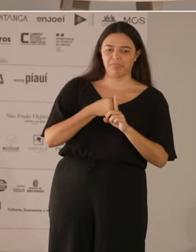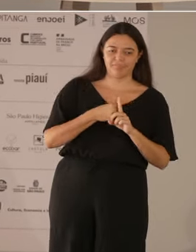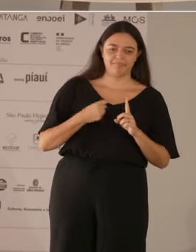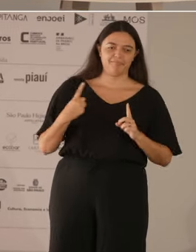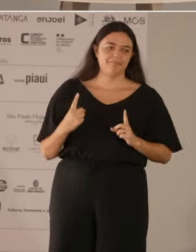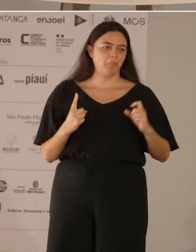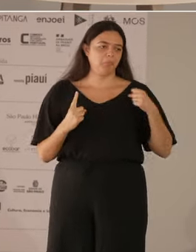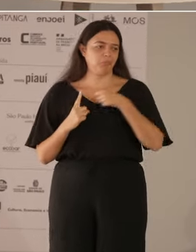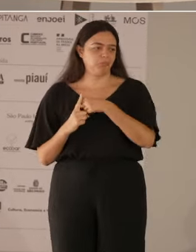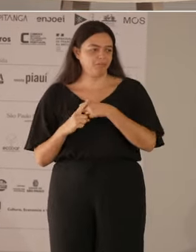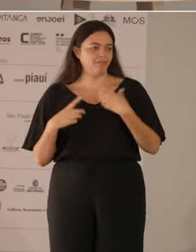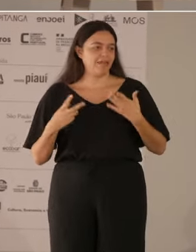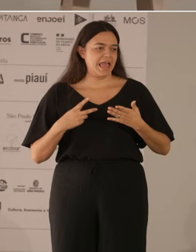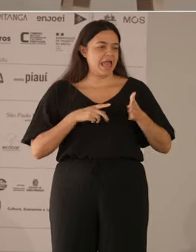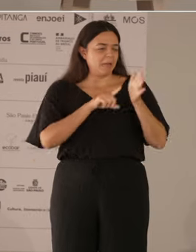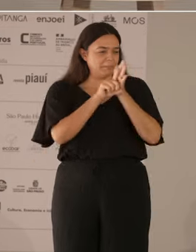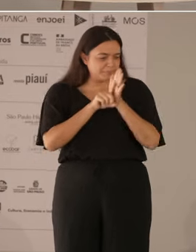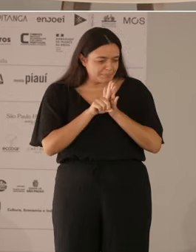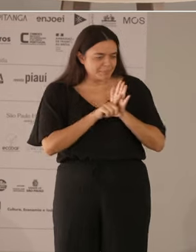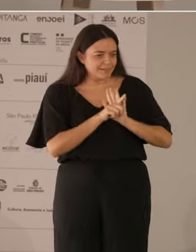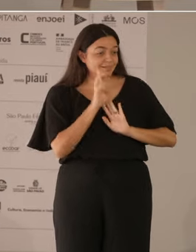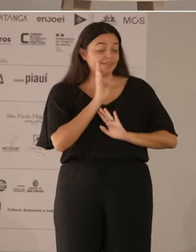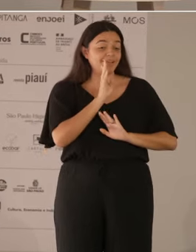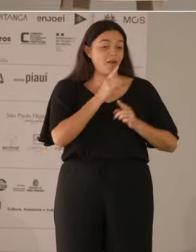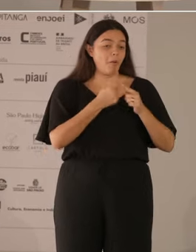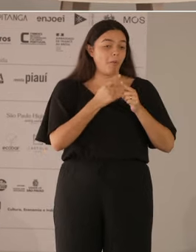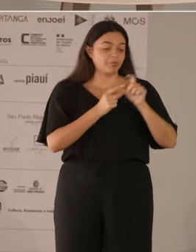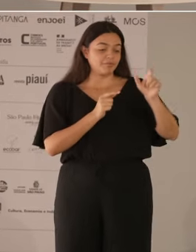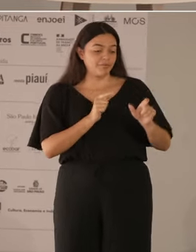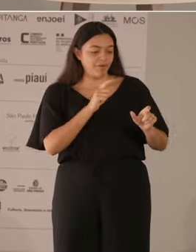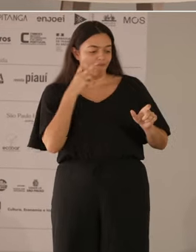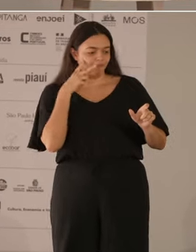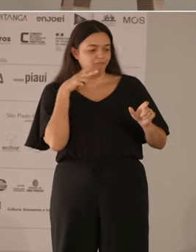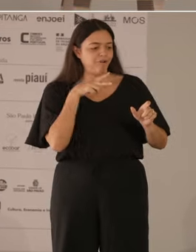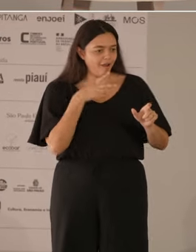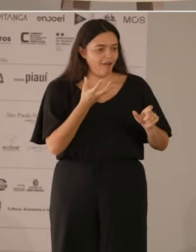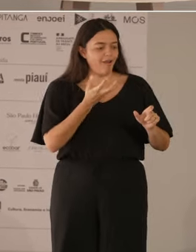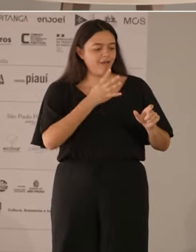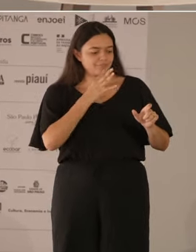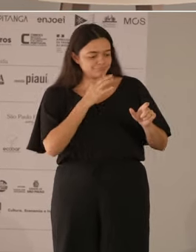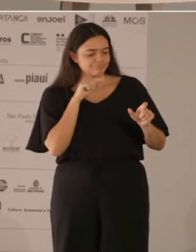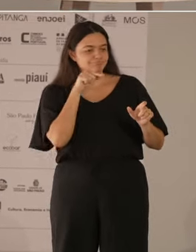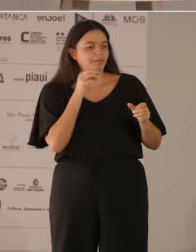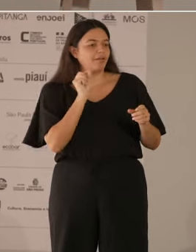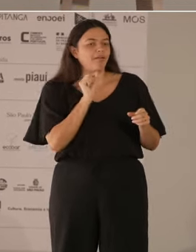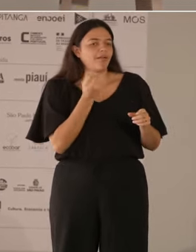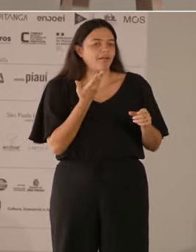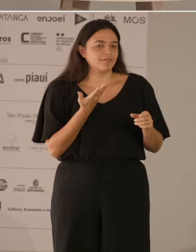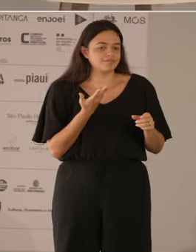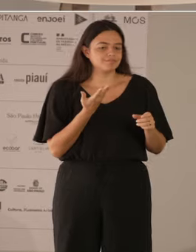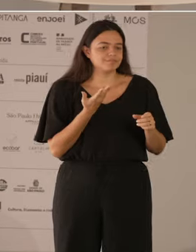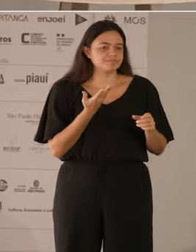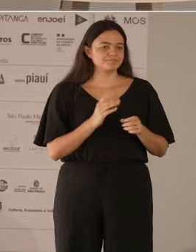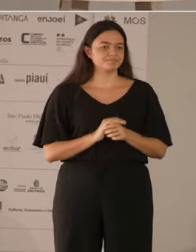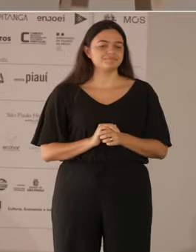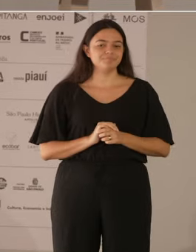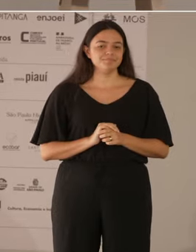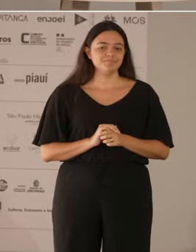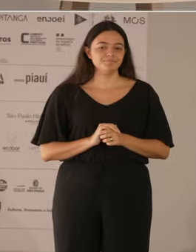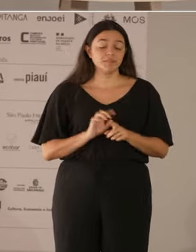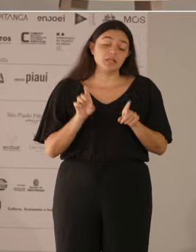muito gostosa. O personagem vai tomando vida, né? Você fala, meu Deus, eu quero conhecer essa mulher, quem é ela? Então, assim, e também